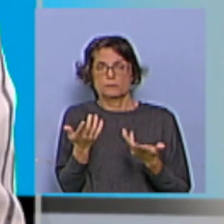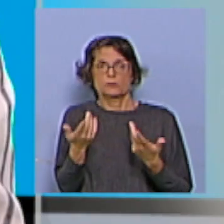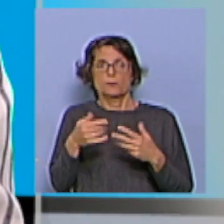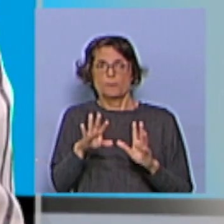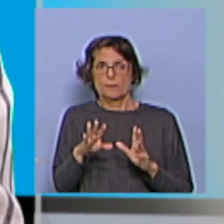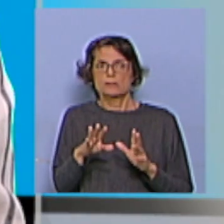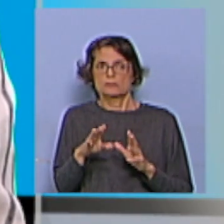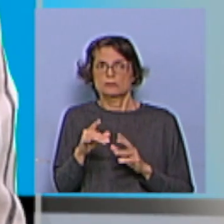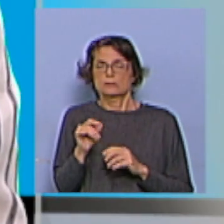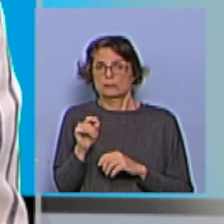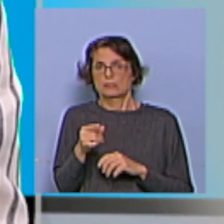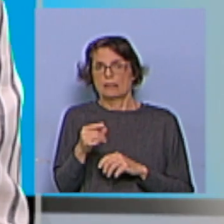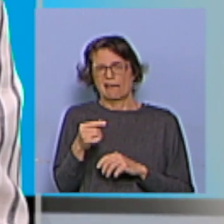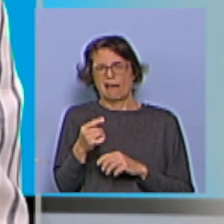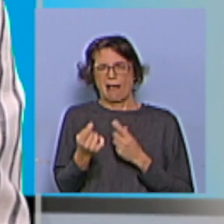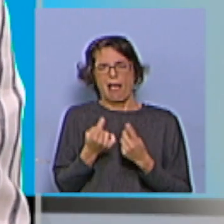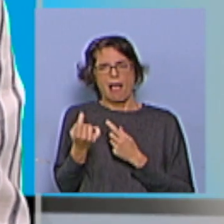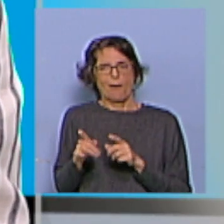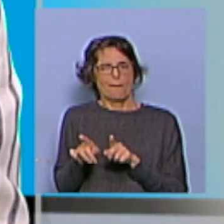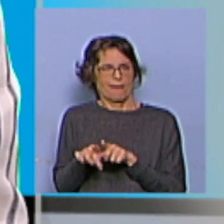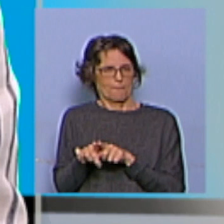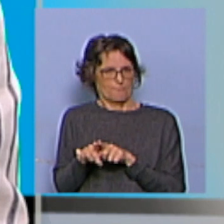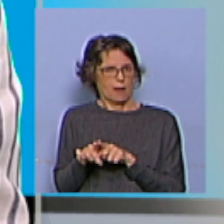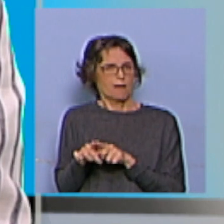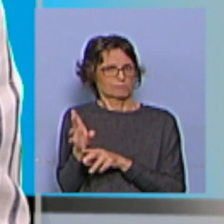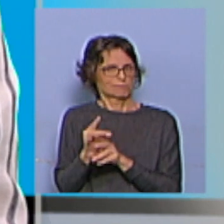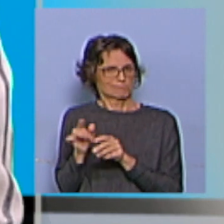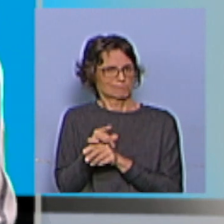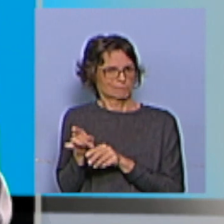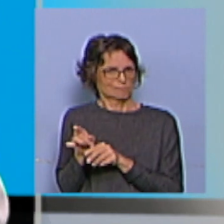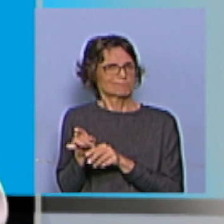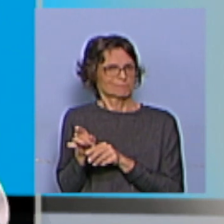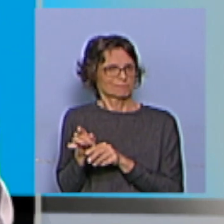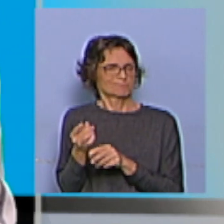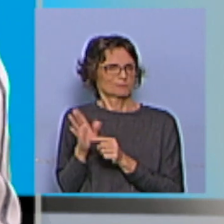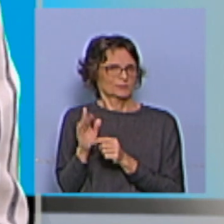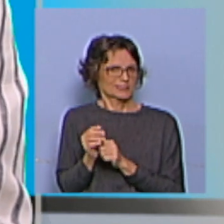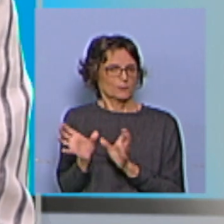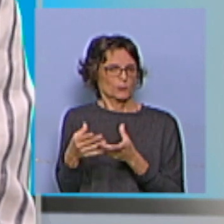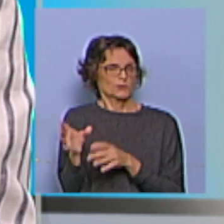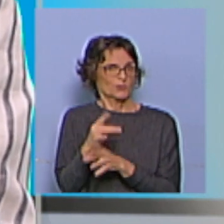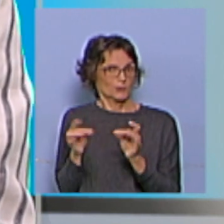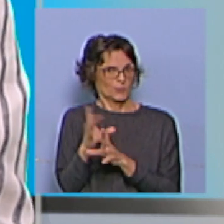irmãos desavindos, ou seja, a Comissão Europeia, que faz aqui o papel da mãe, digamos,